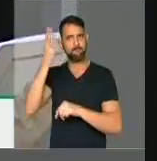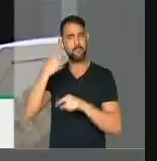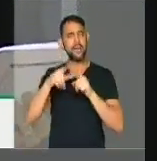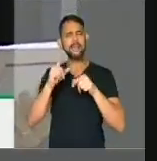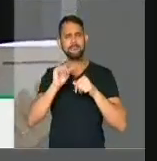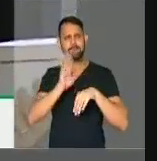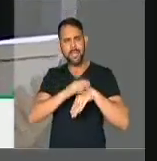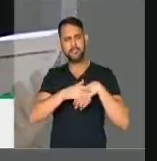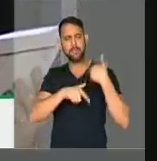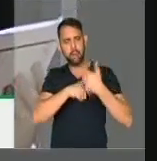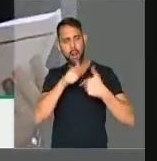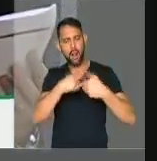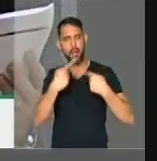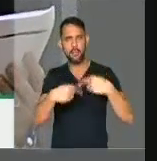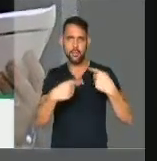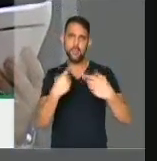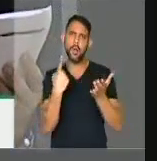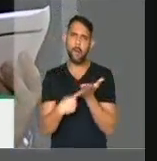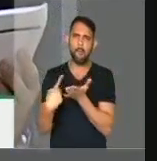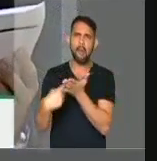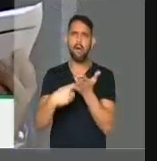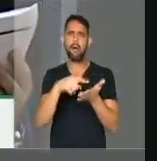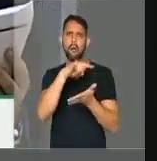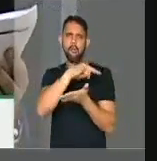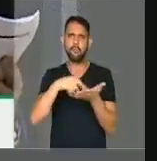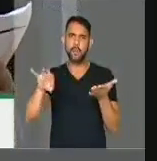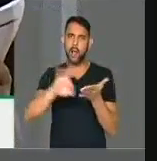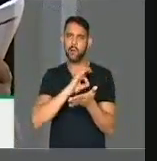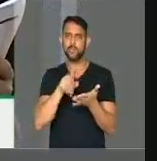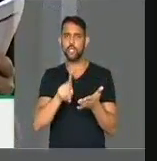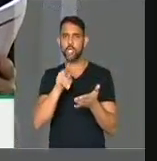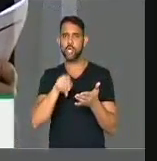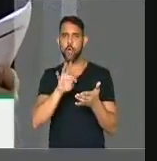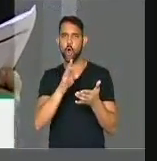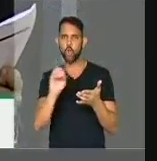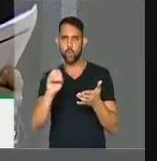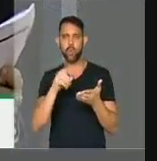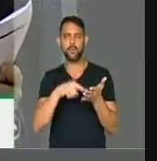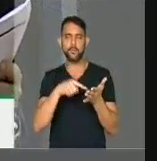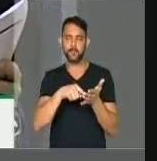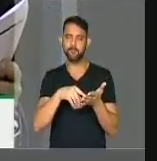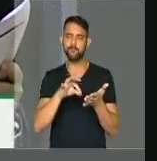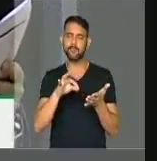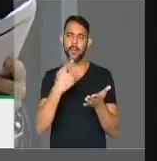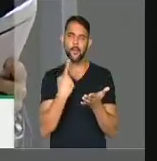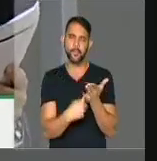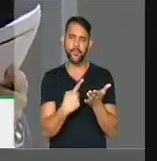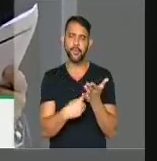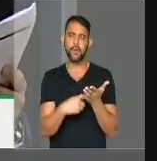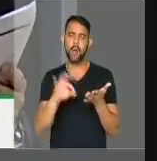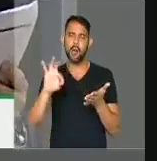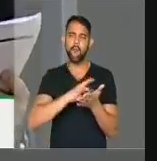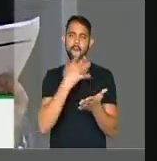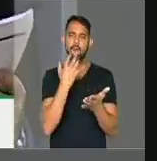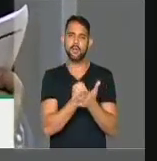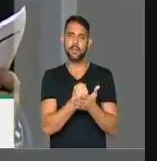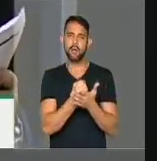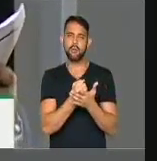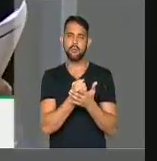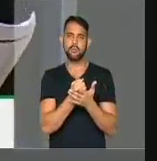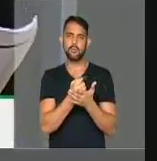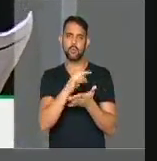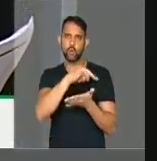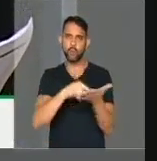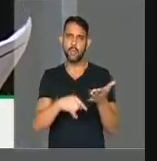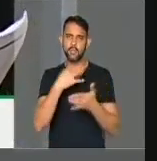todos os avanços pactuados com o Protocolo de Quioto, em 1997, com a Convenção do